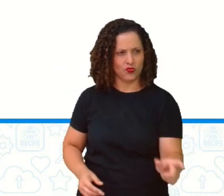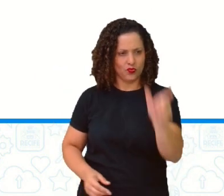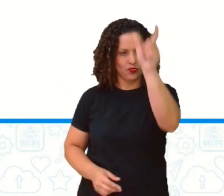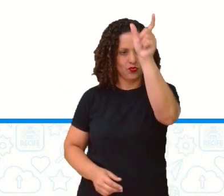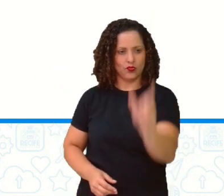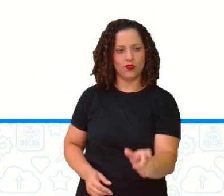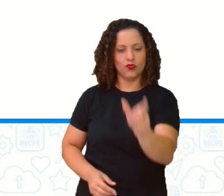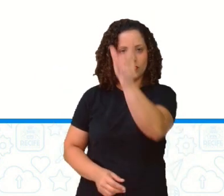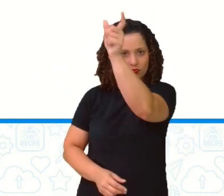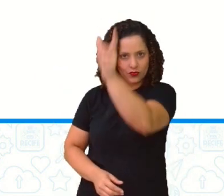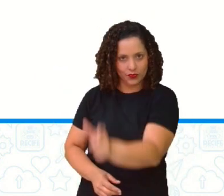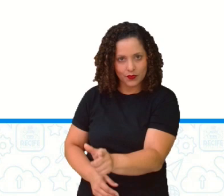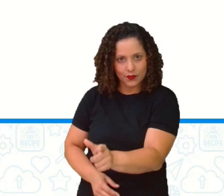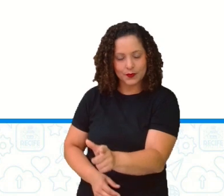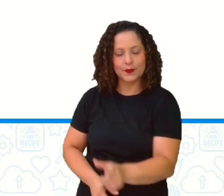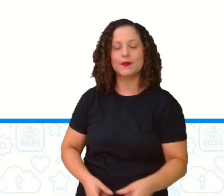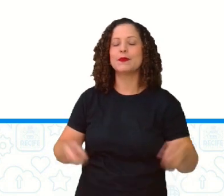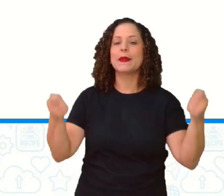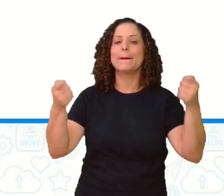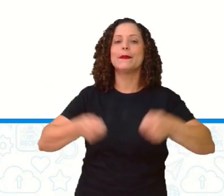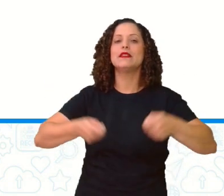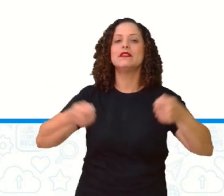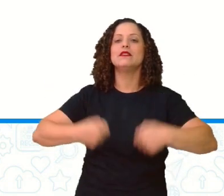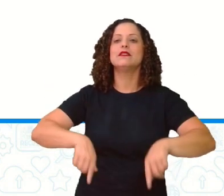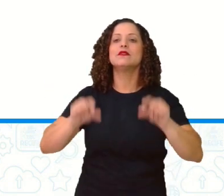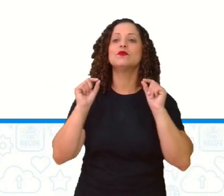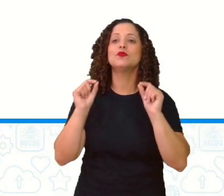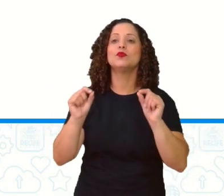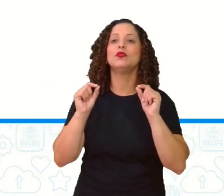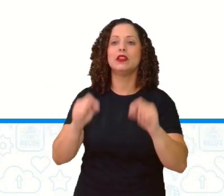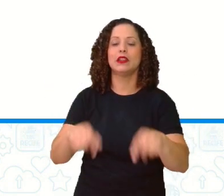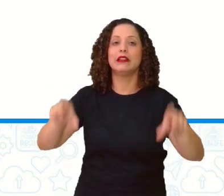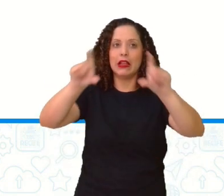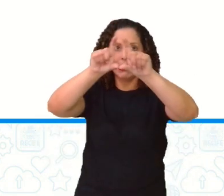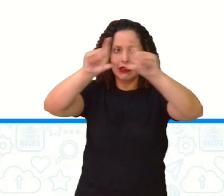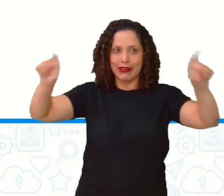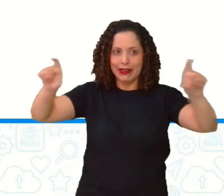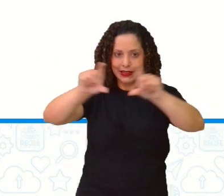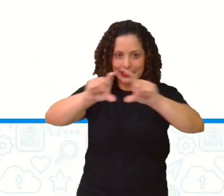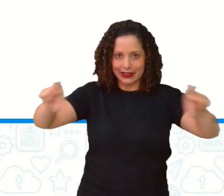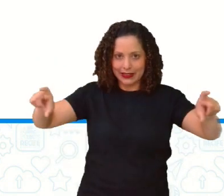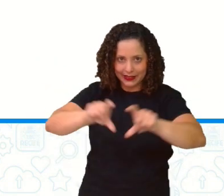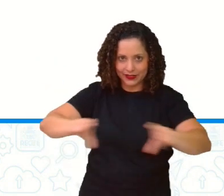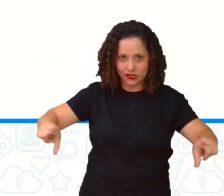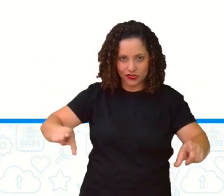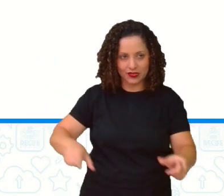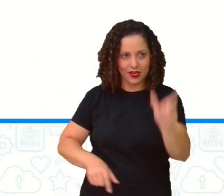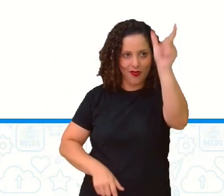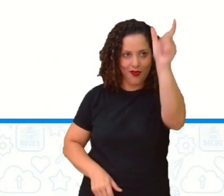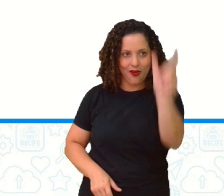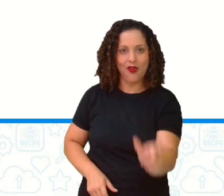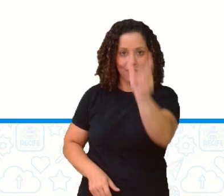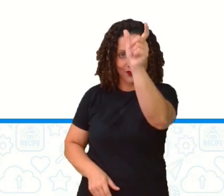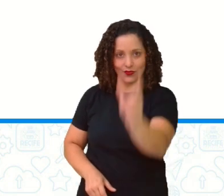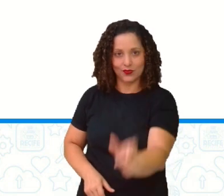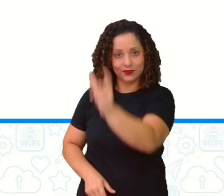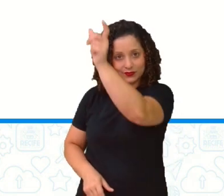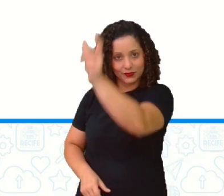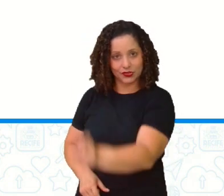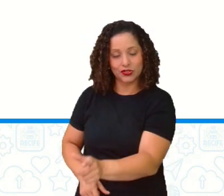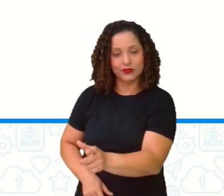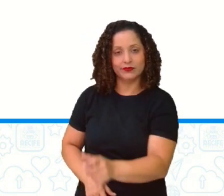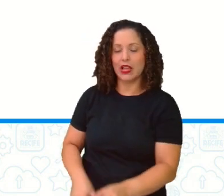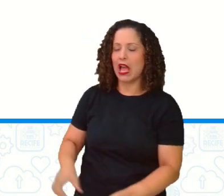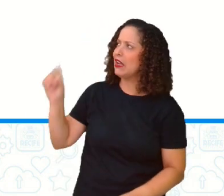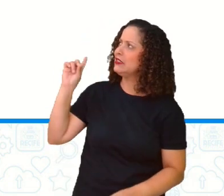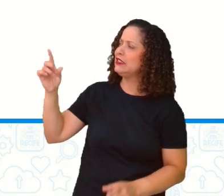gente precisa fazer a leitura de linhas e colunas. Essa tabela está falando agora das atividades